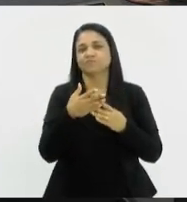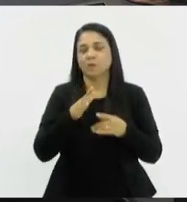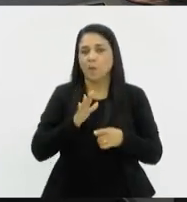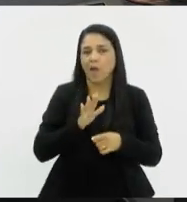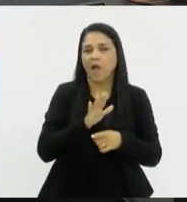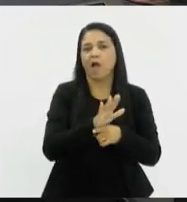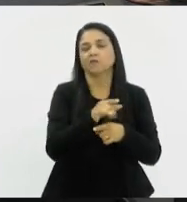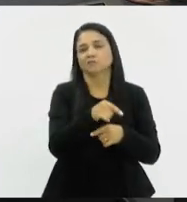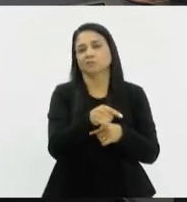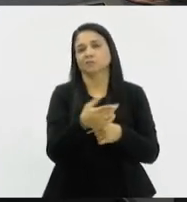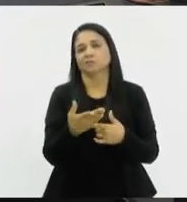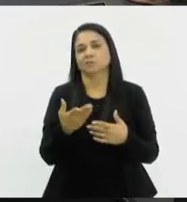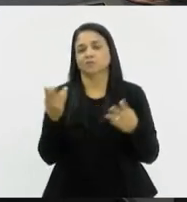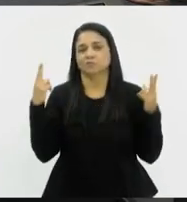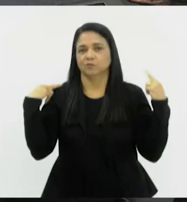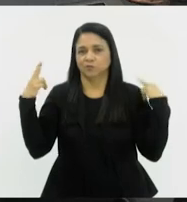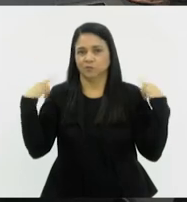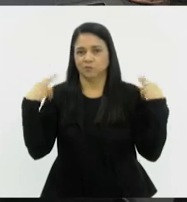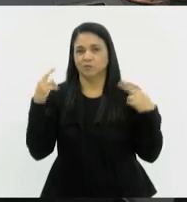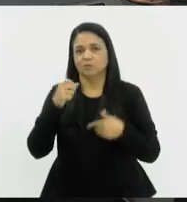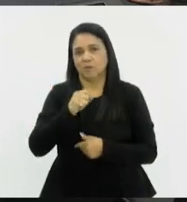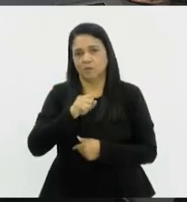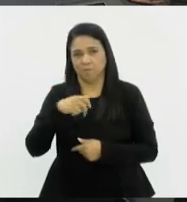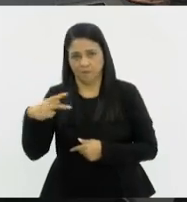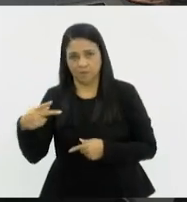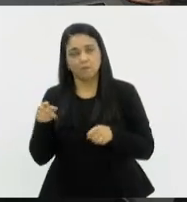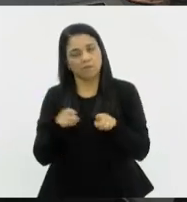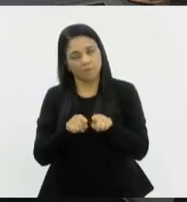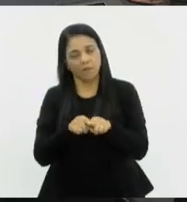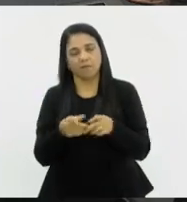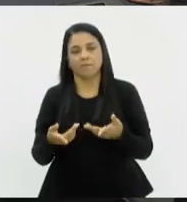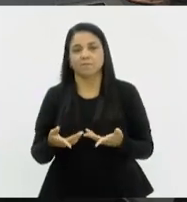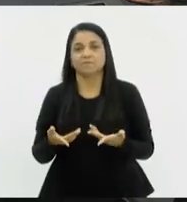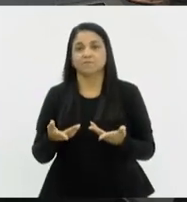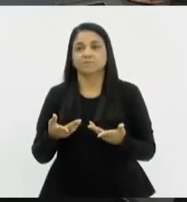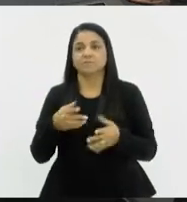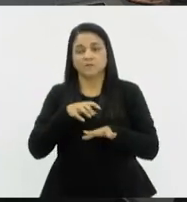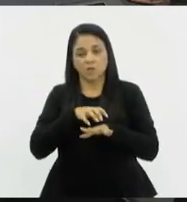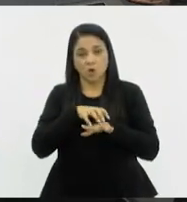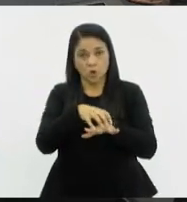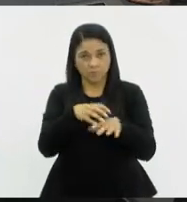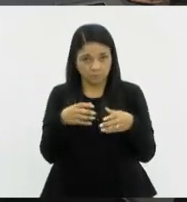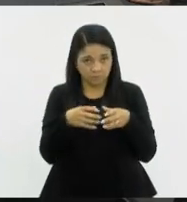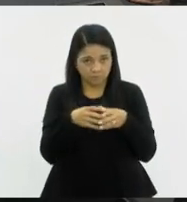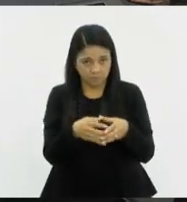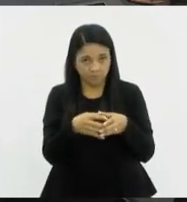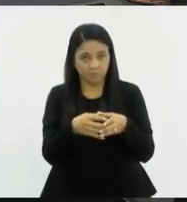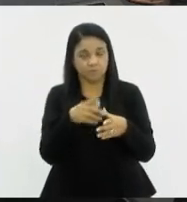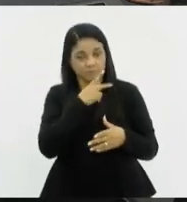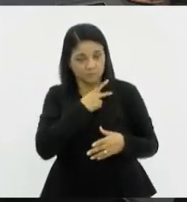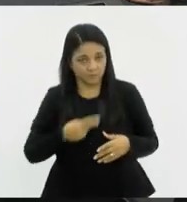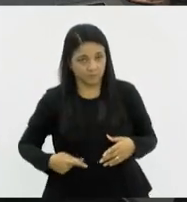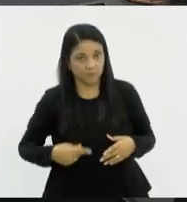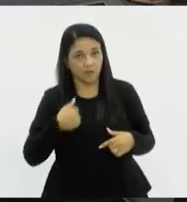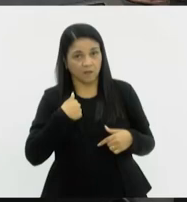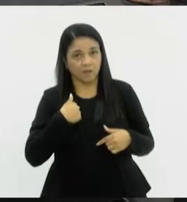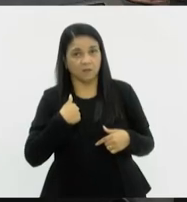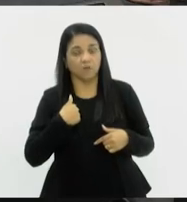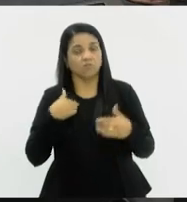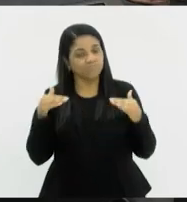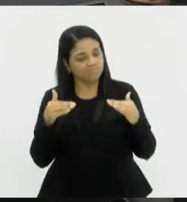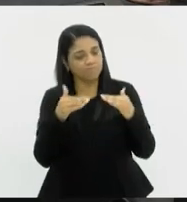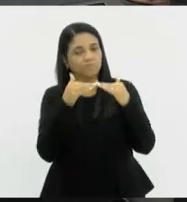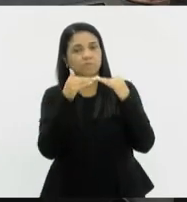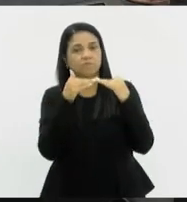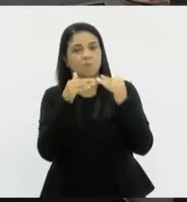por aplicativo também gozar também dessa isenção. Então, pela Comissão de Transportes, senhor presidente, o meu parecer é